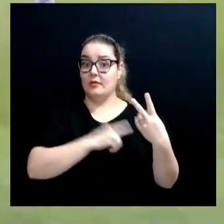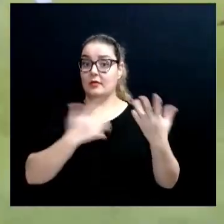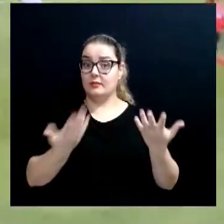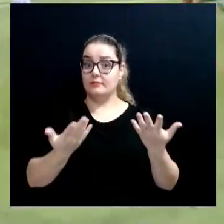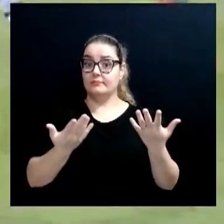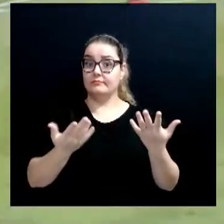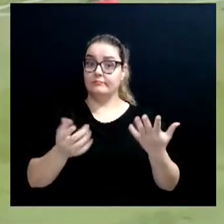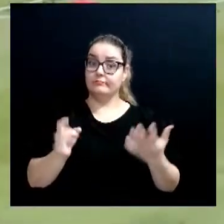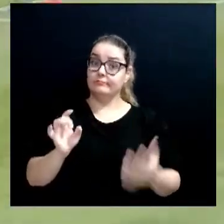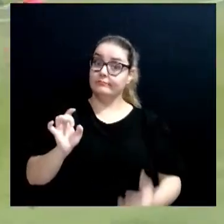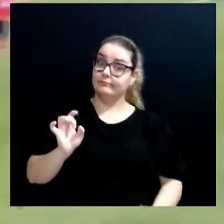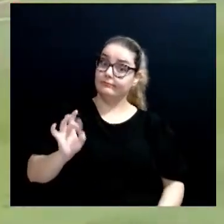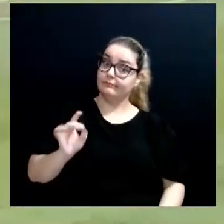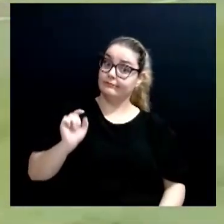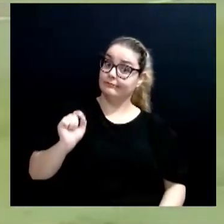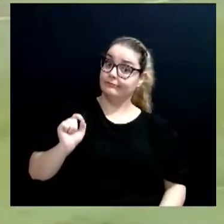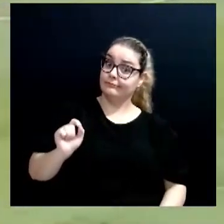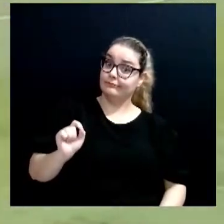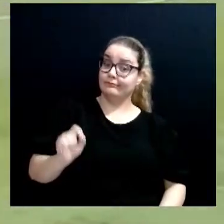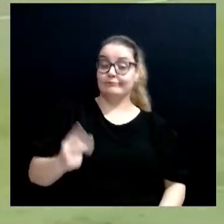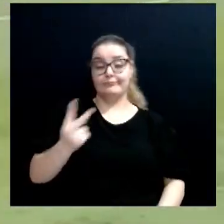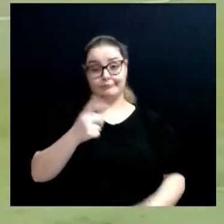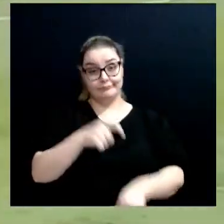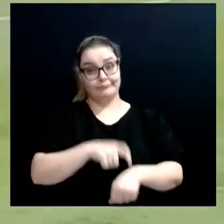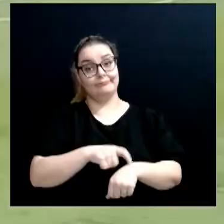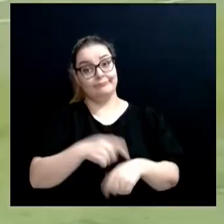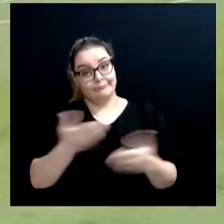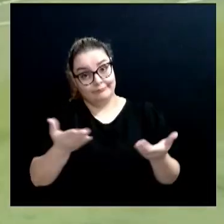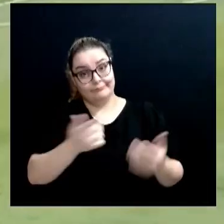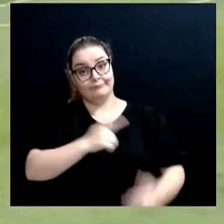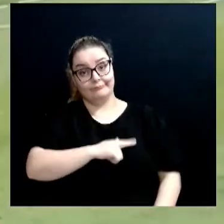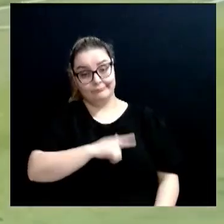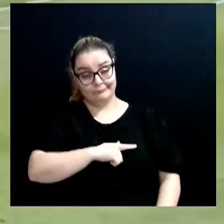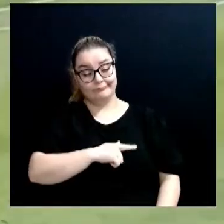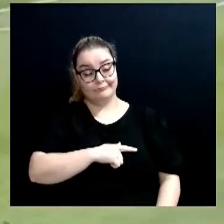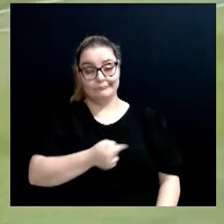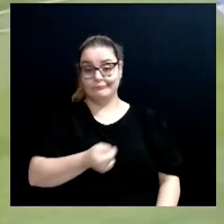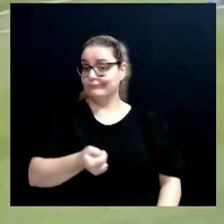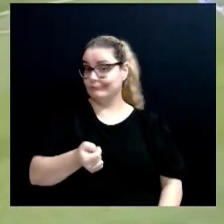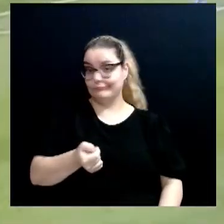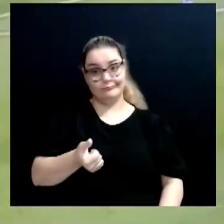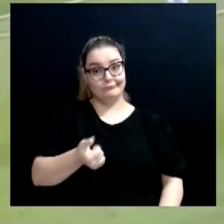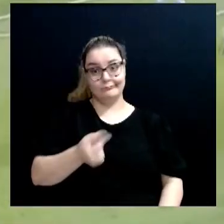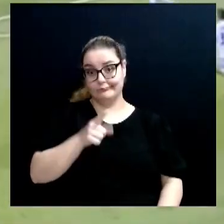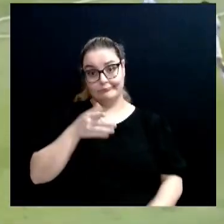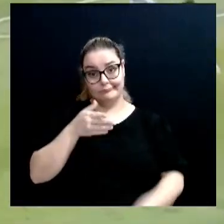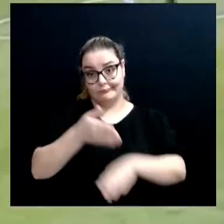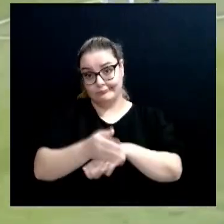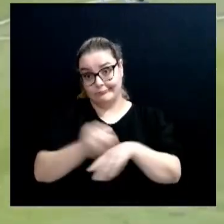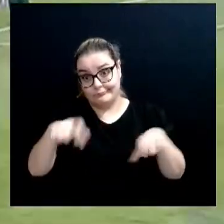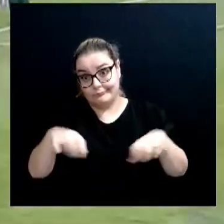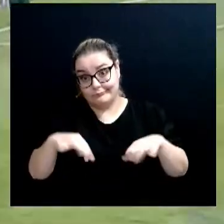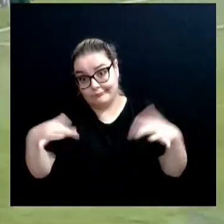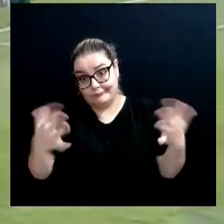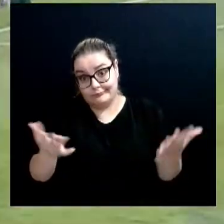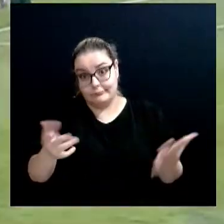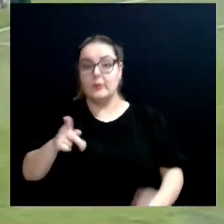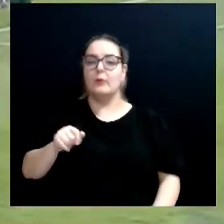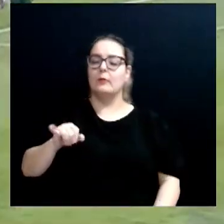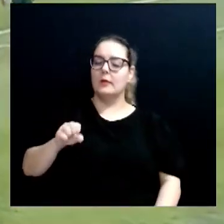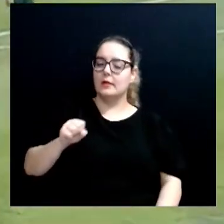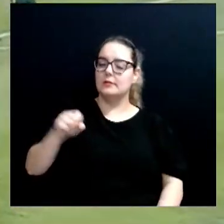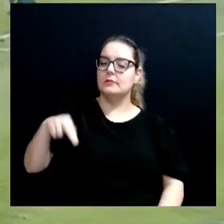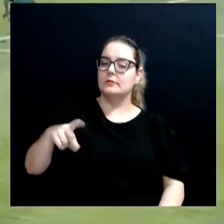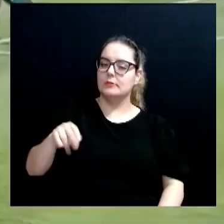o segundo tempo, né, Guarani? Que praticamente não entrou em campo. E aí o Paysandu foi para cima. Aos